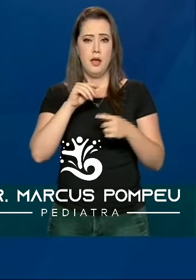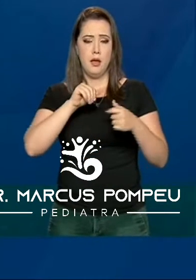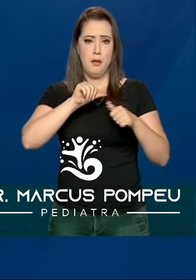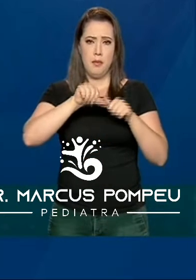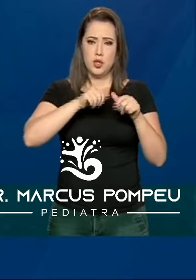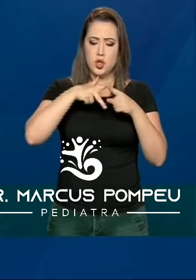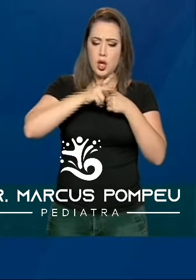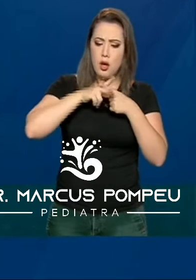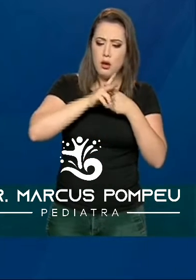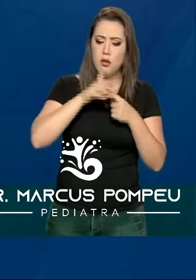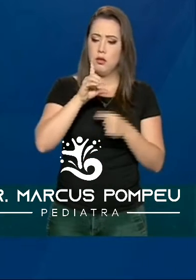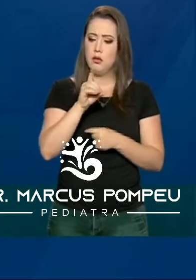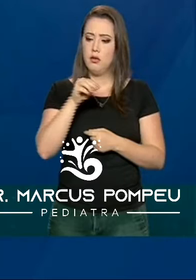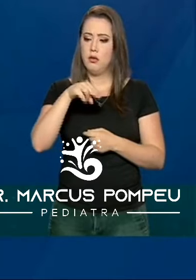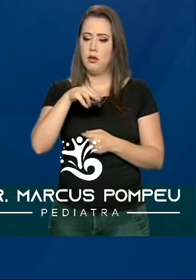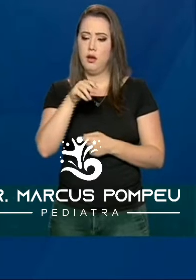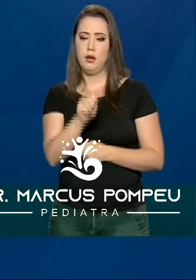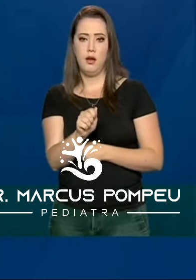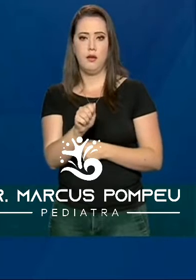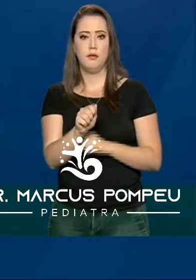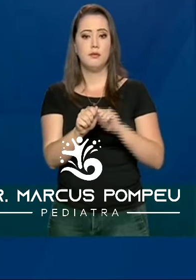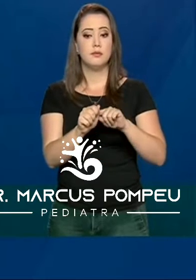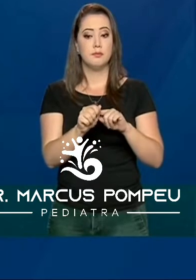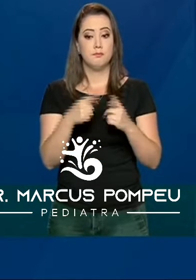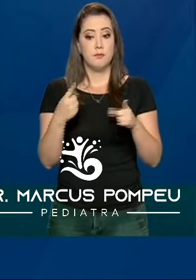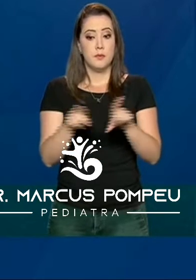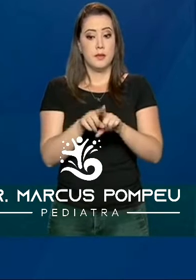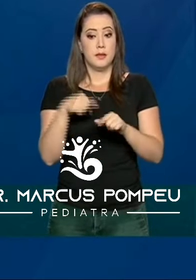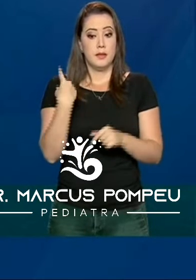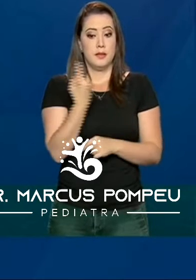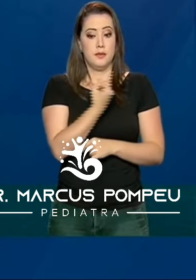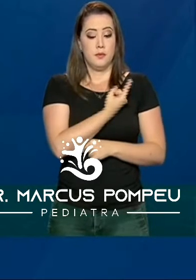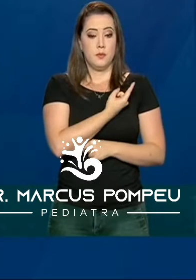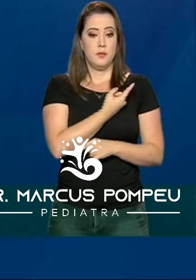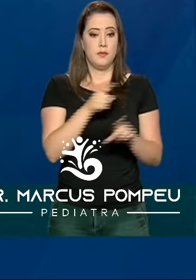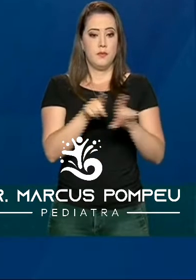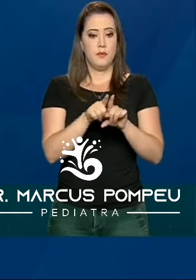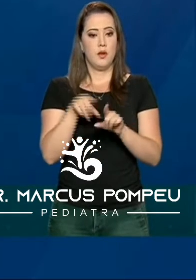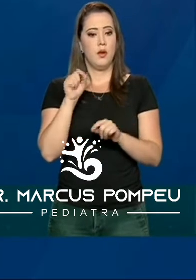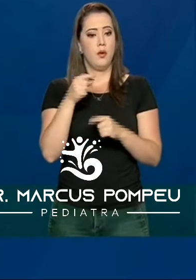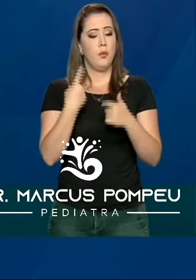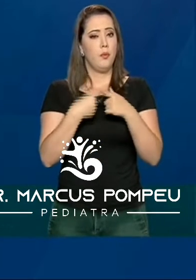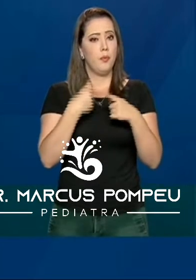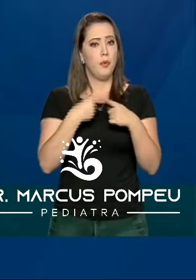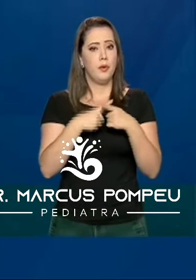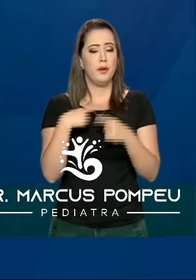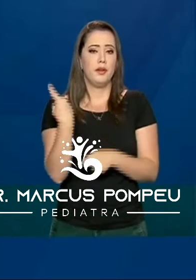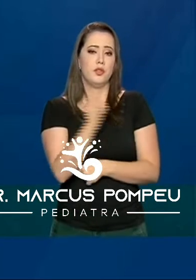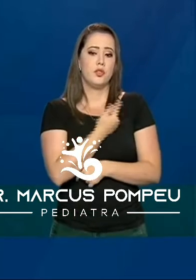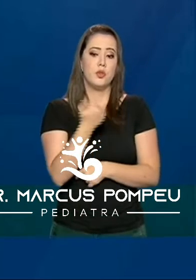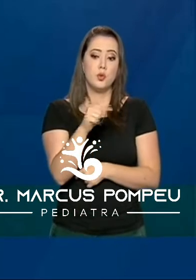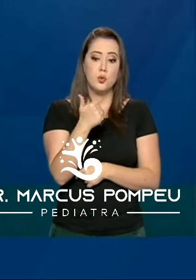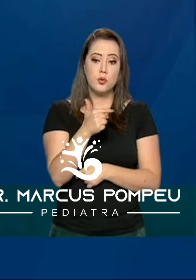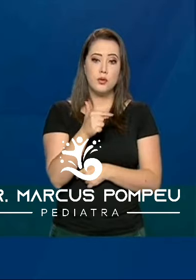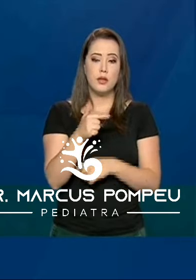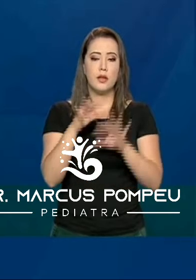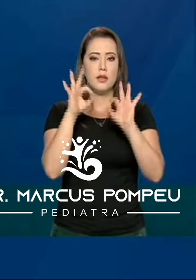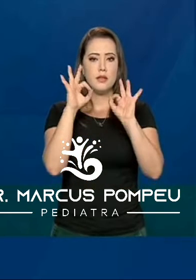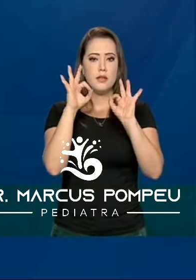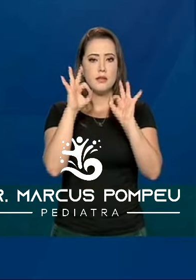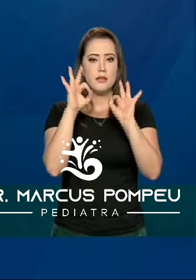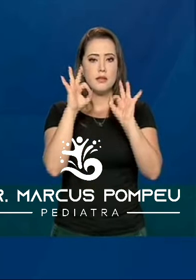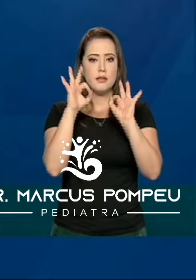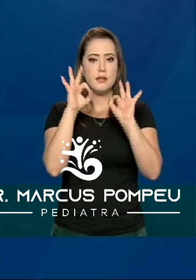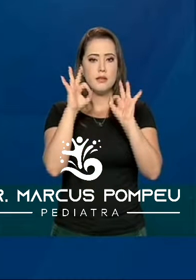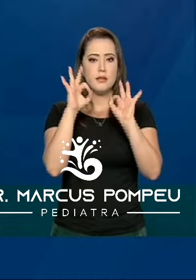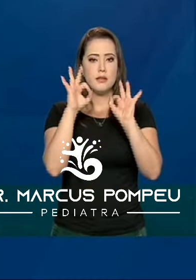o seu genoma. Já tem estudos mostrando. Por que é interessante? Porque a Comirnaty diz que a gente não tinha ainda evidência sobre... E a gente